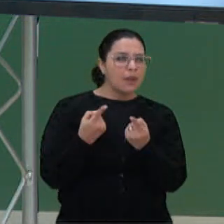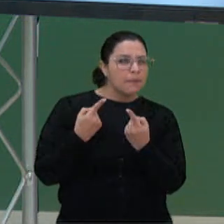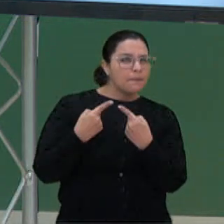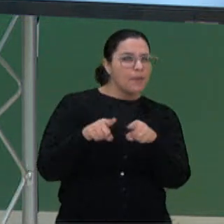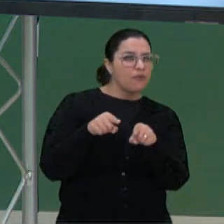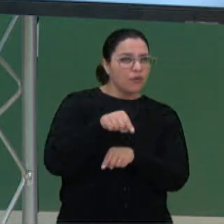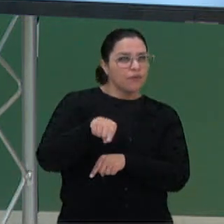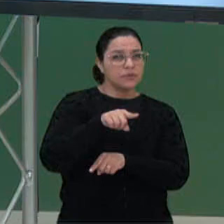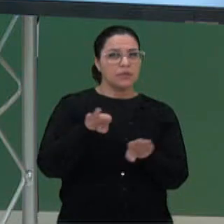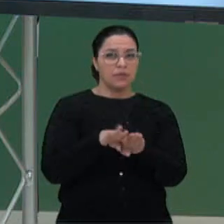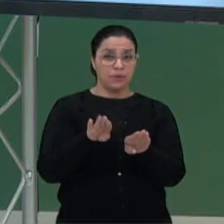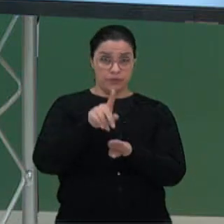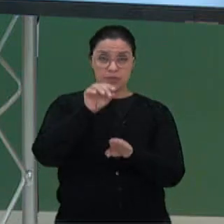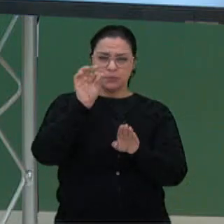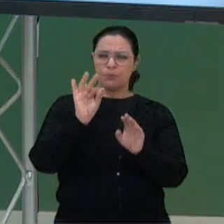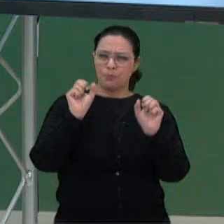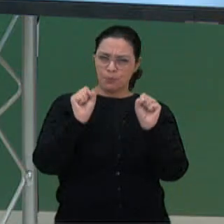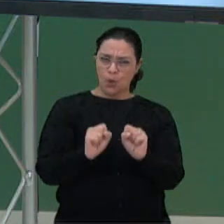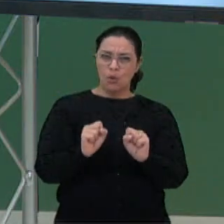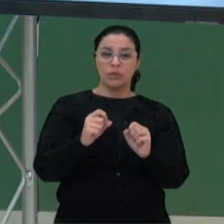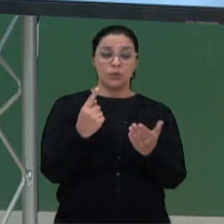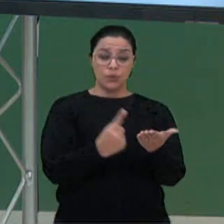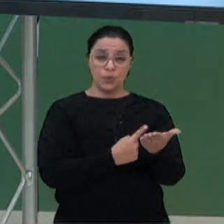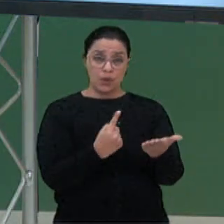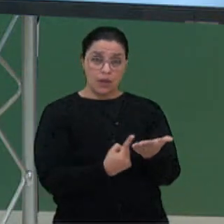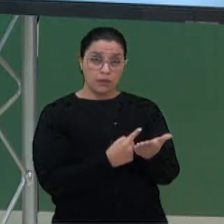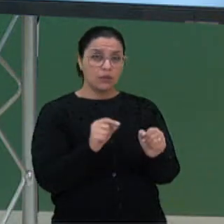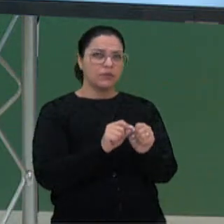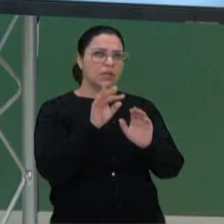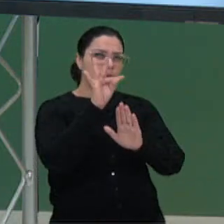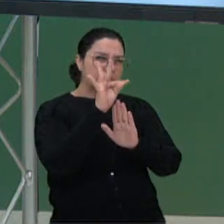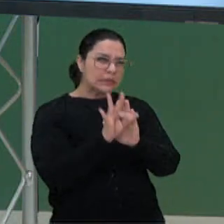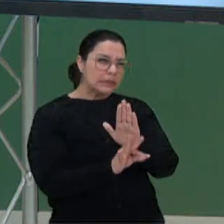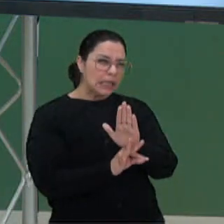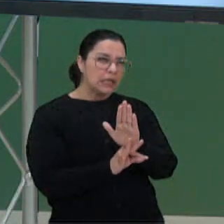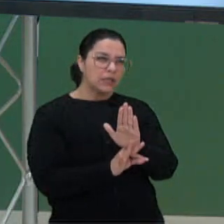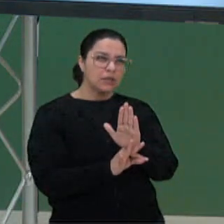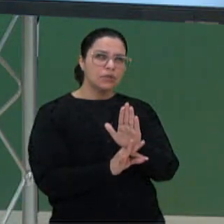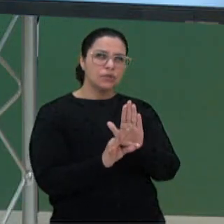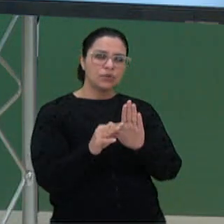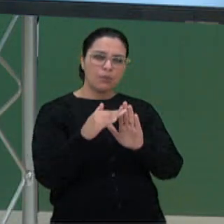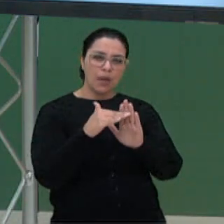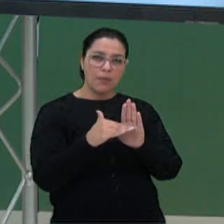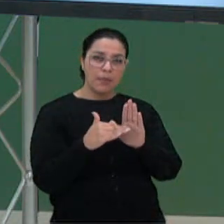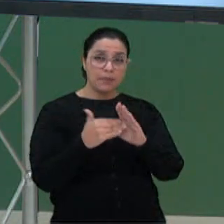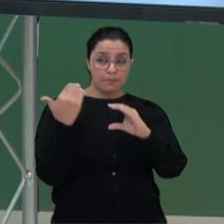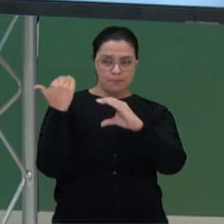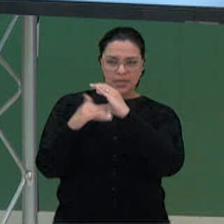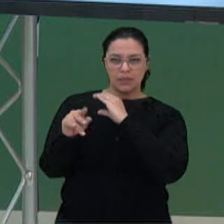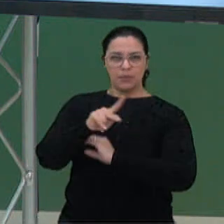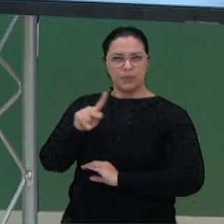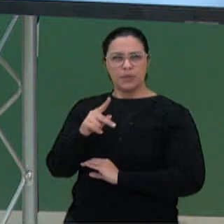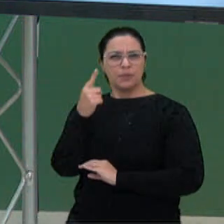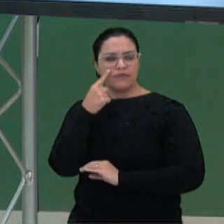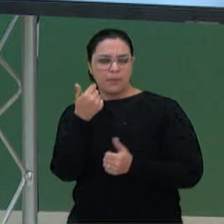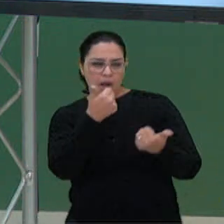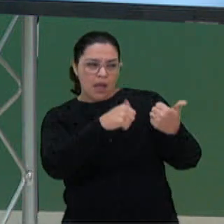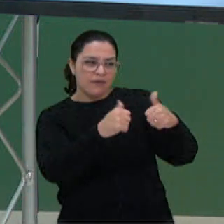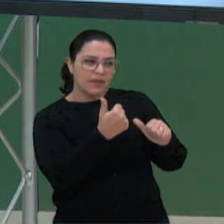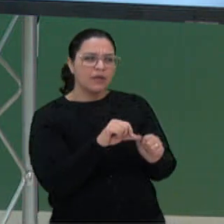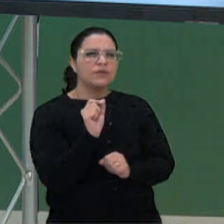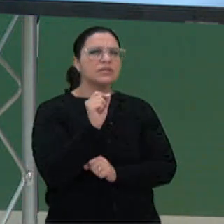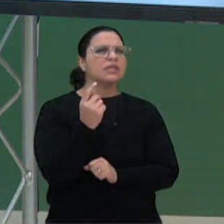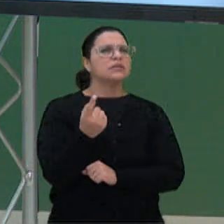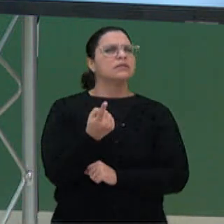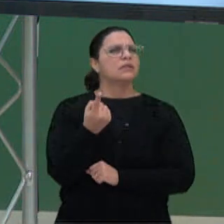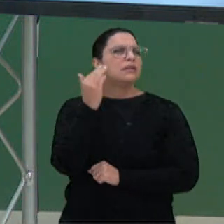provocação inicial, e depois vocês podem até lá no caderno de vocês elaborar um texto e passar para o professor para ver como ficou e qual análise que